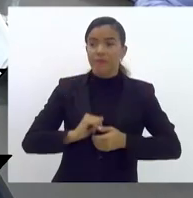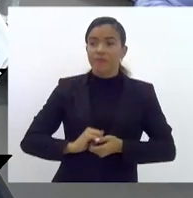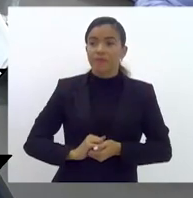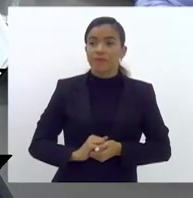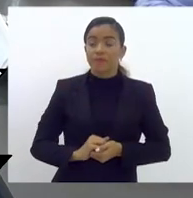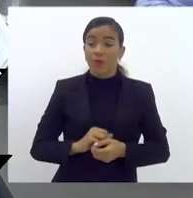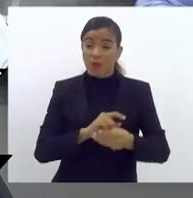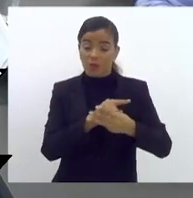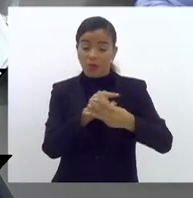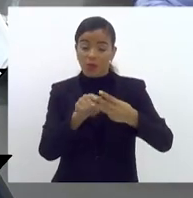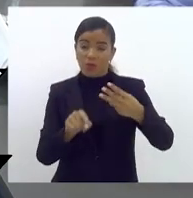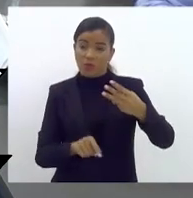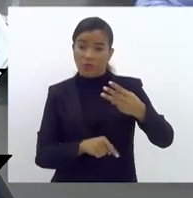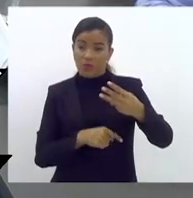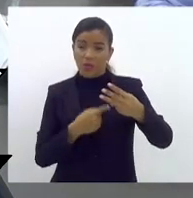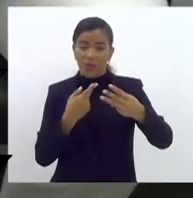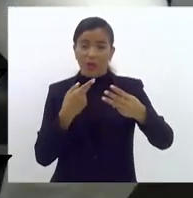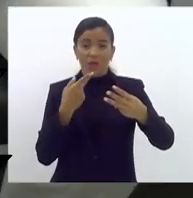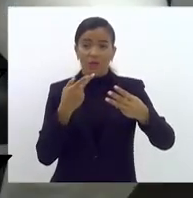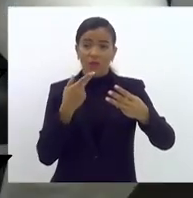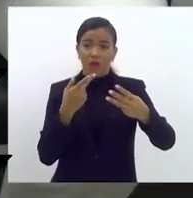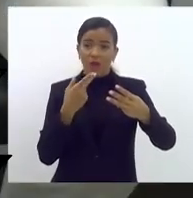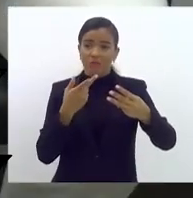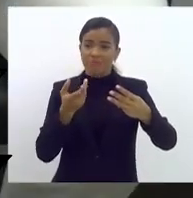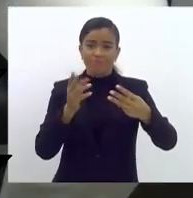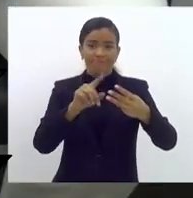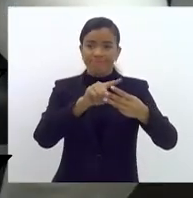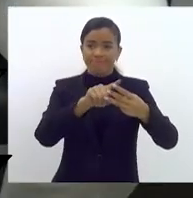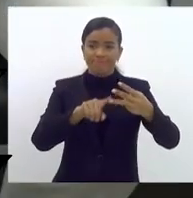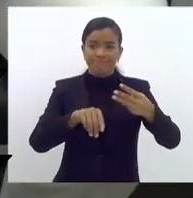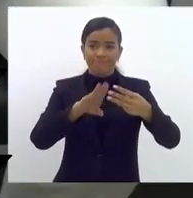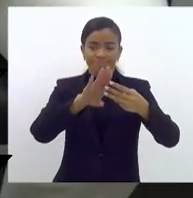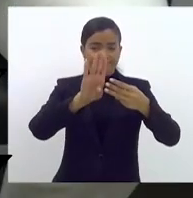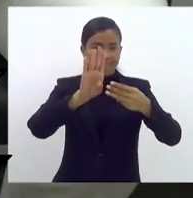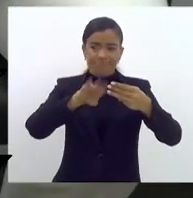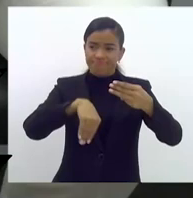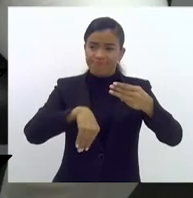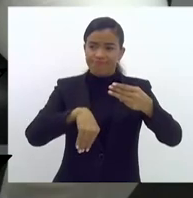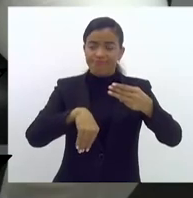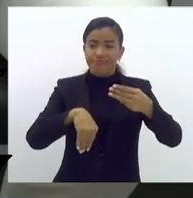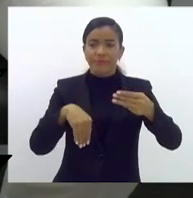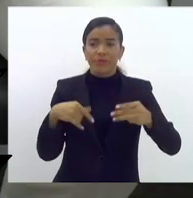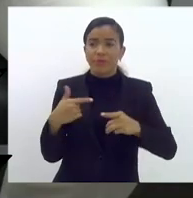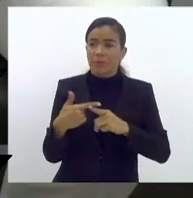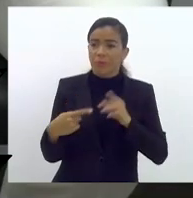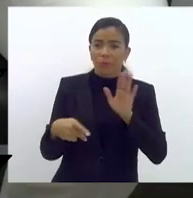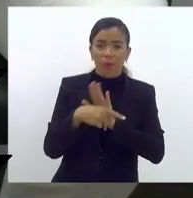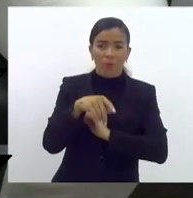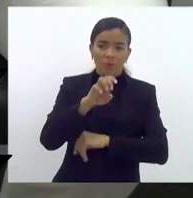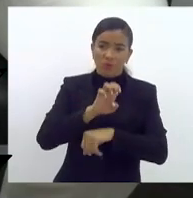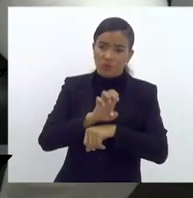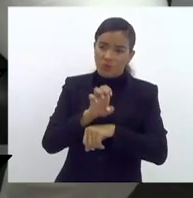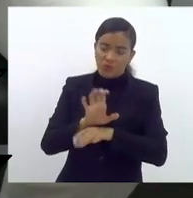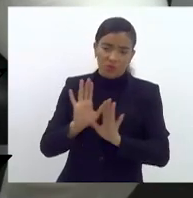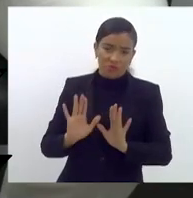eu vou votar pela baixa de ignorância ao órgão patrimonial do Estado